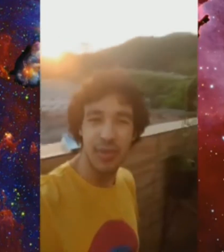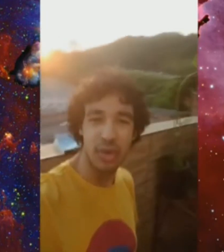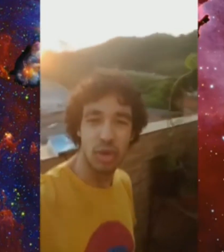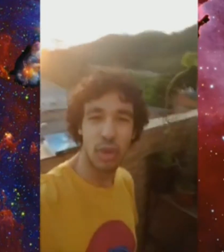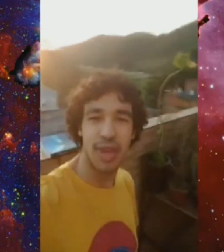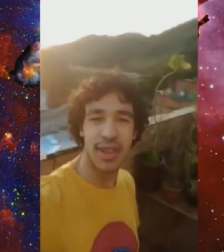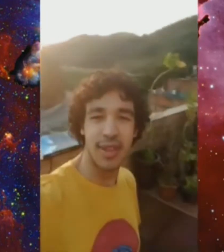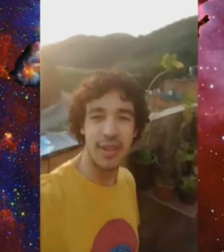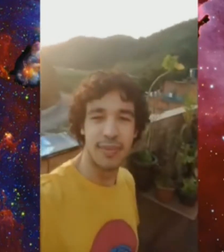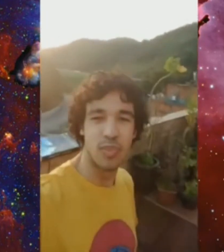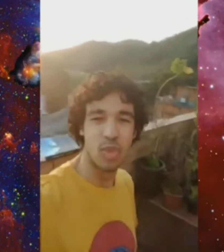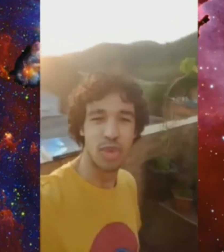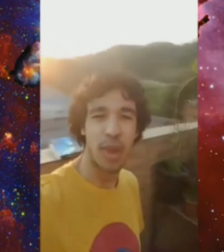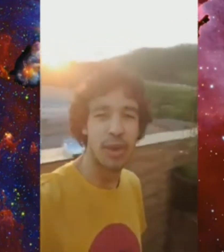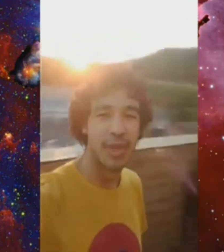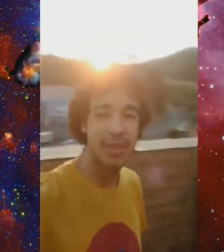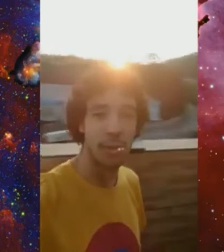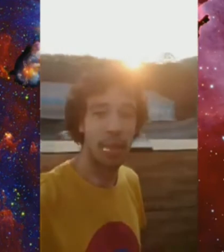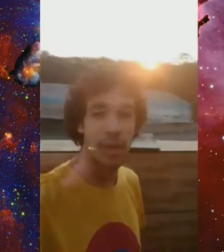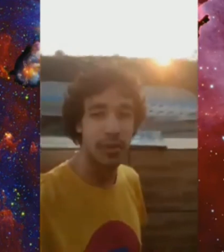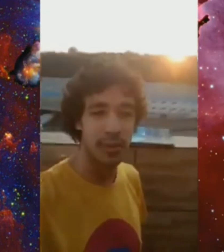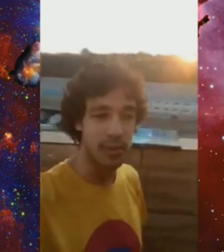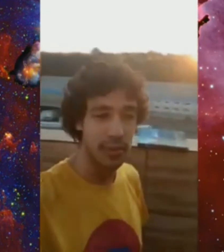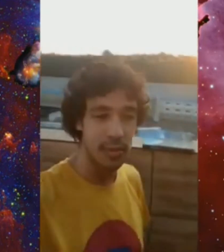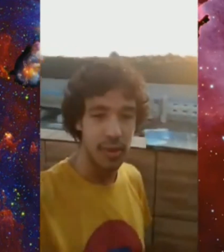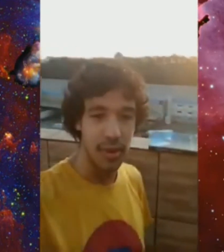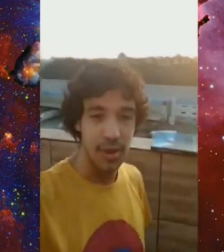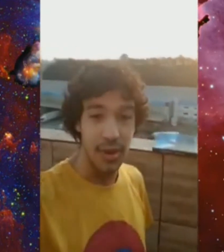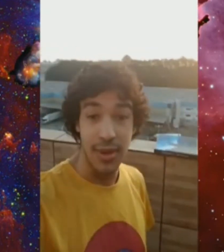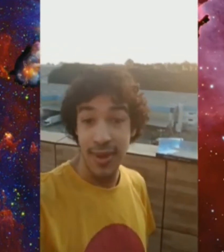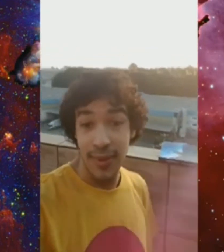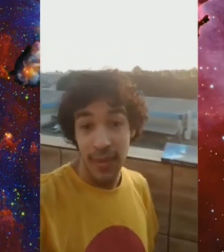Daqui, sou daqui, de Barueri, São Paulo.